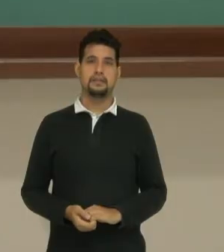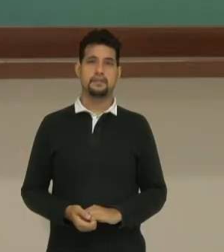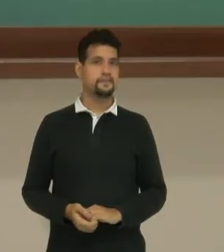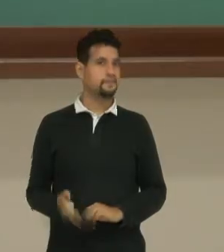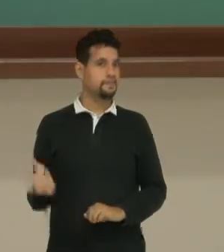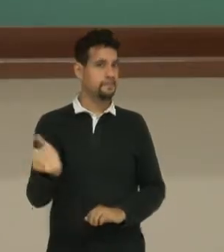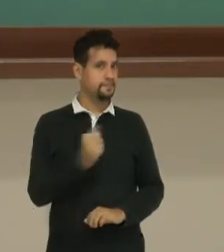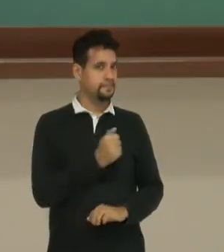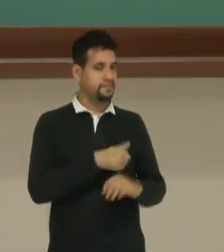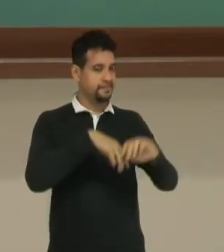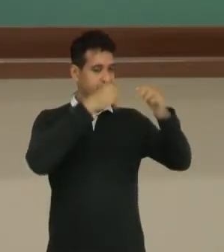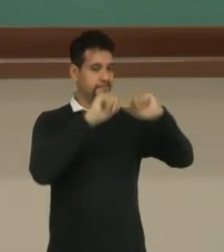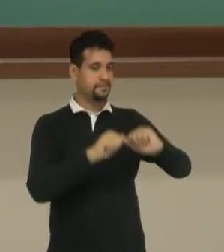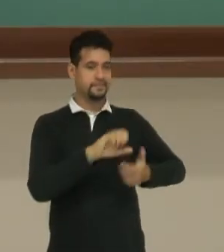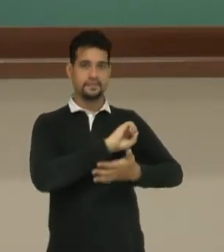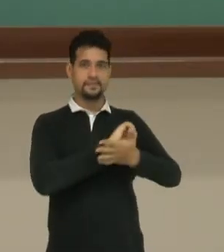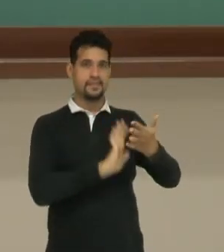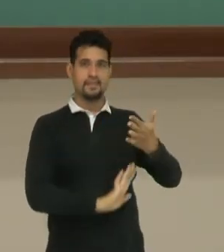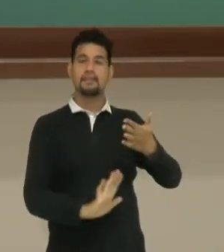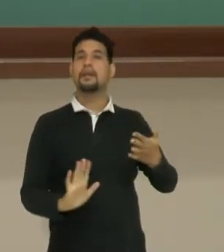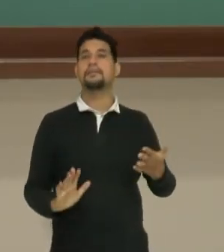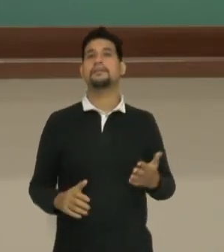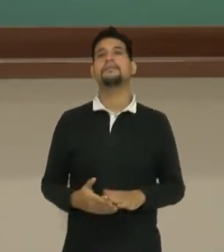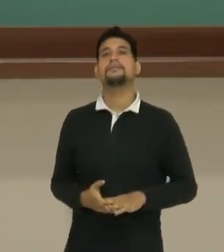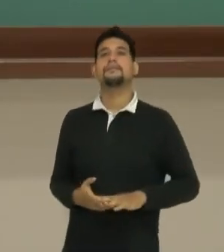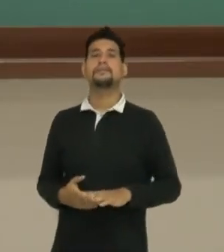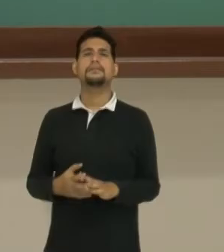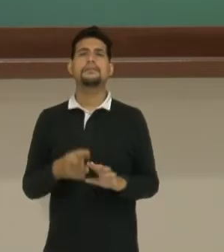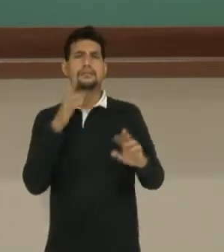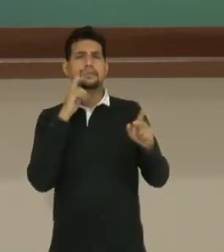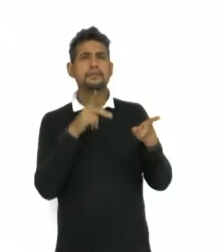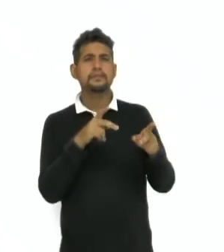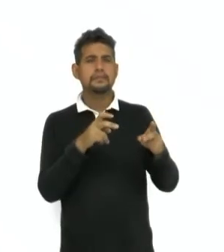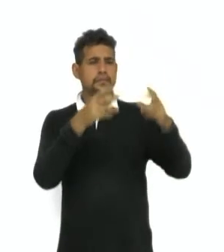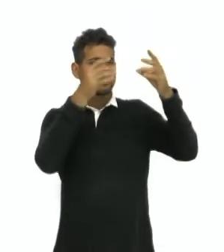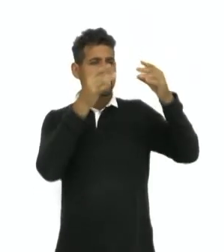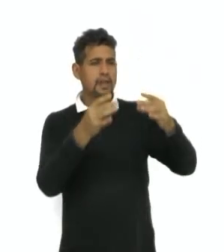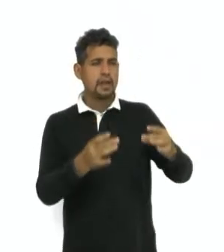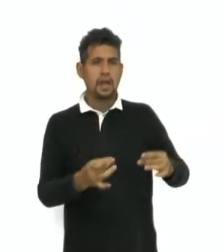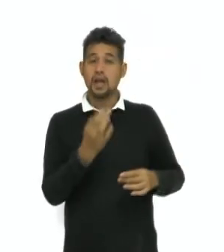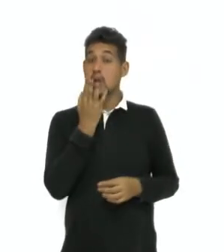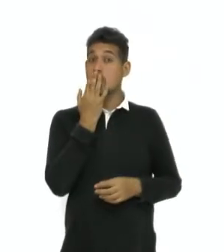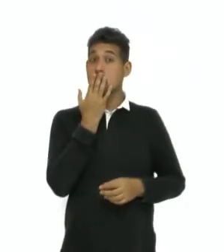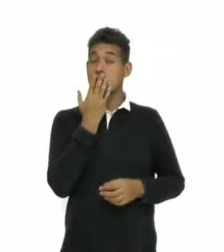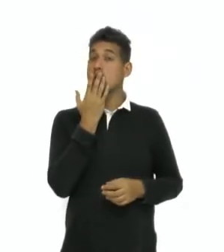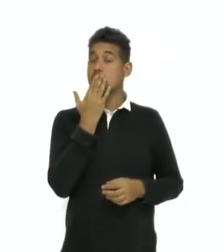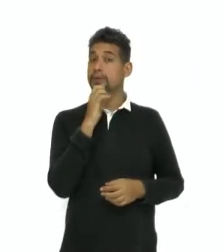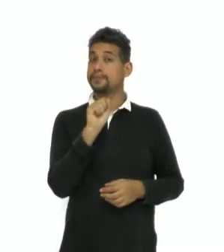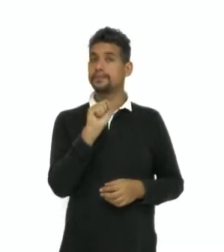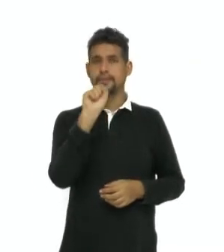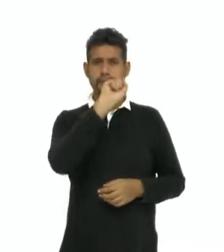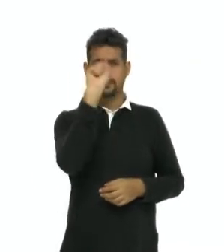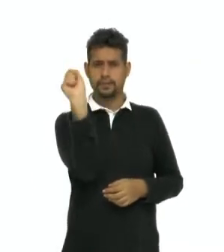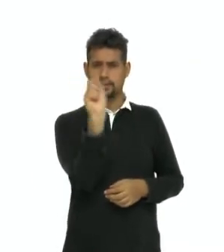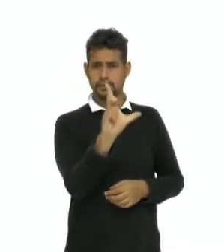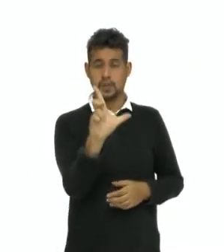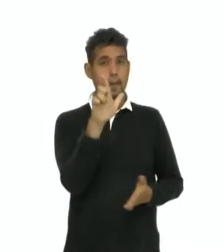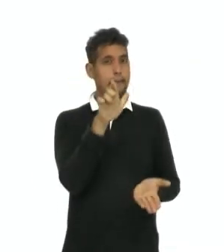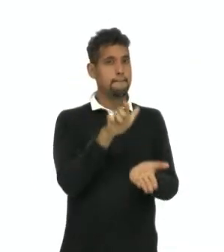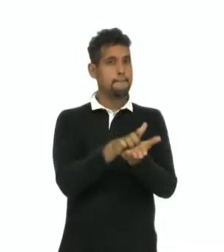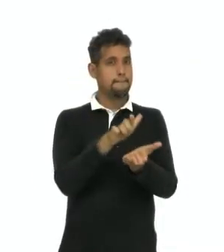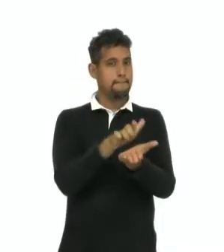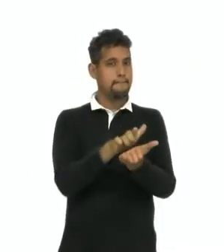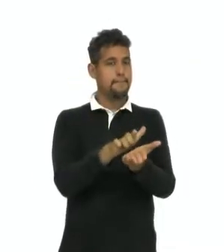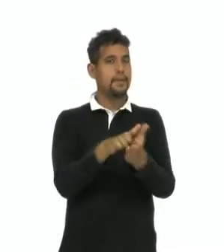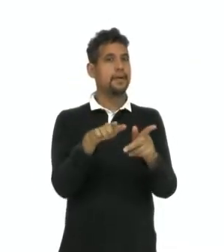Vamos para a correção da atividade? Olha só, vamos observar com mais detalhes aí as cores. Então, o azul para papel e